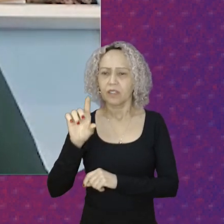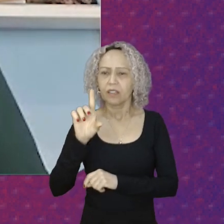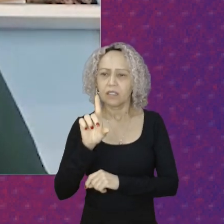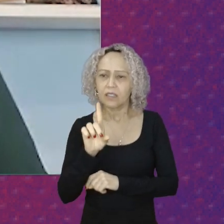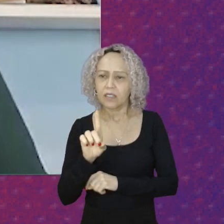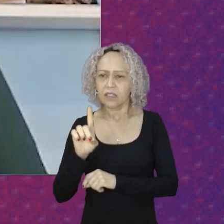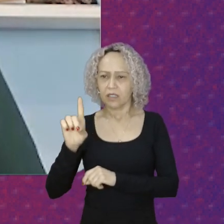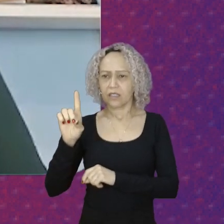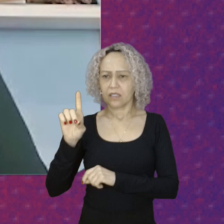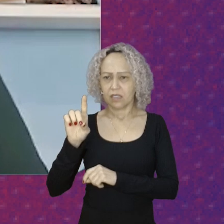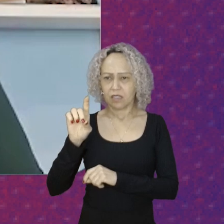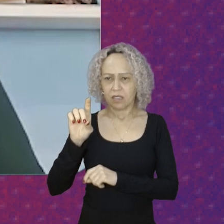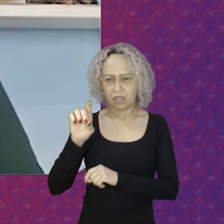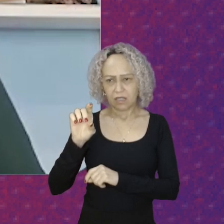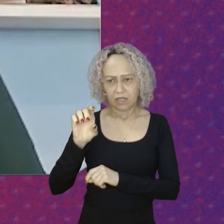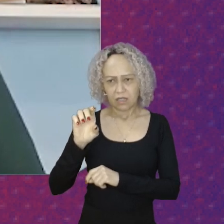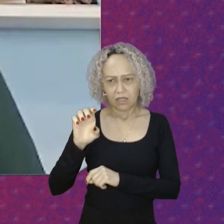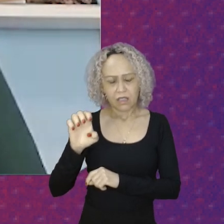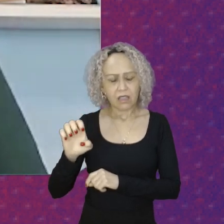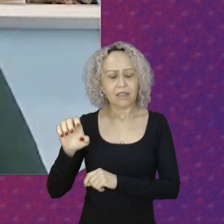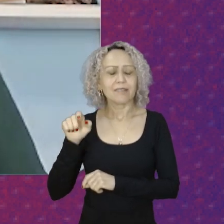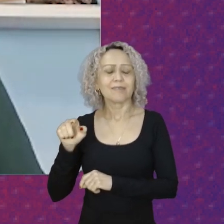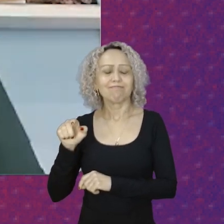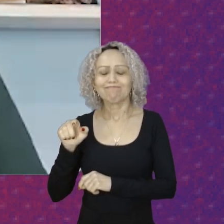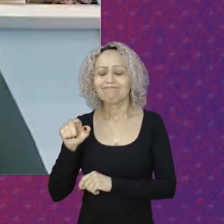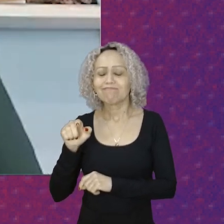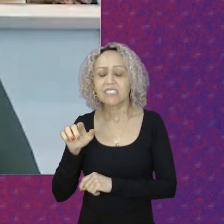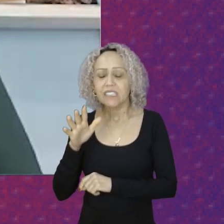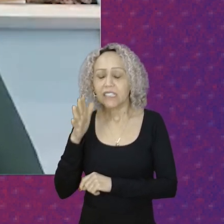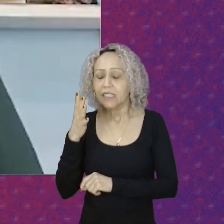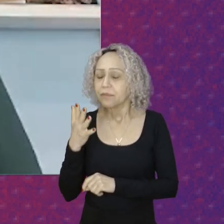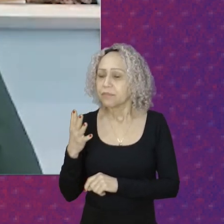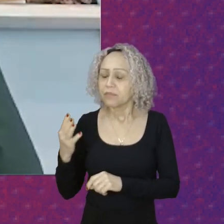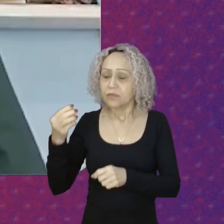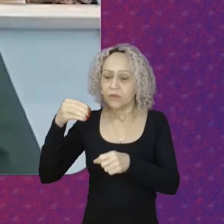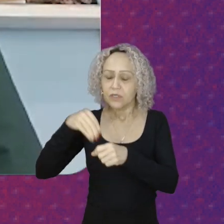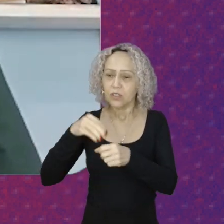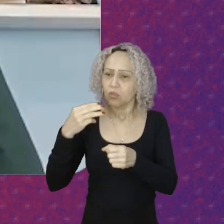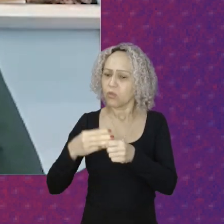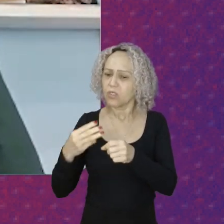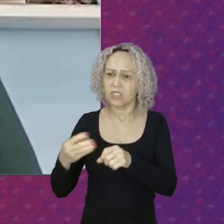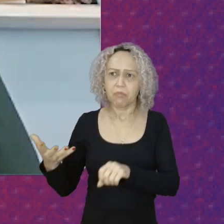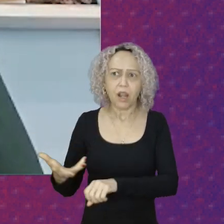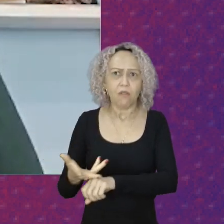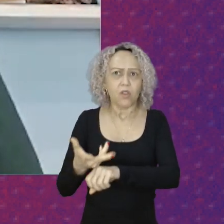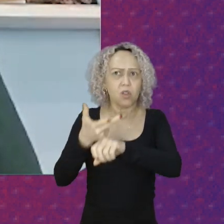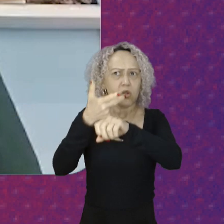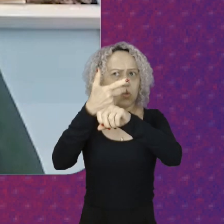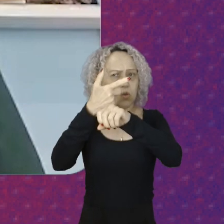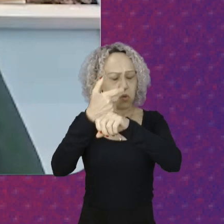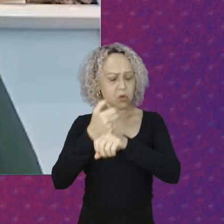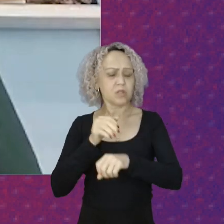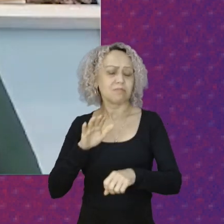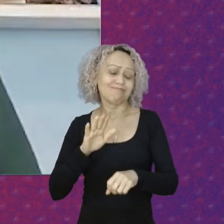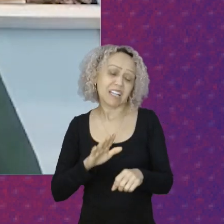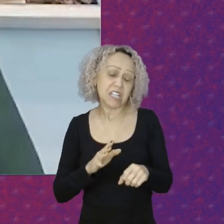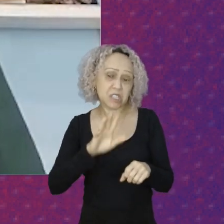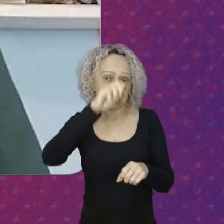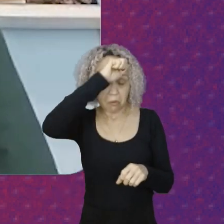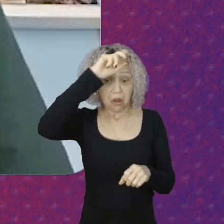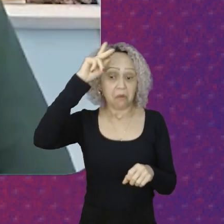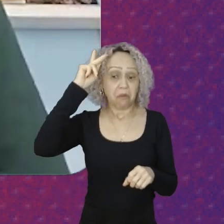e mesmo assim o governo de direita resolveu fechar a nossa escola, né? Isso nos deixa muito